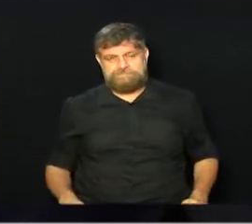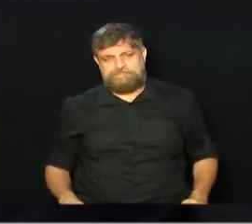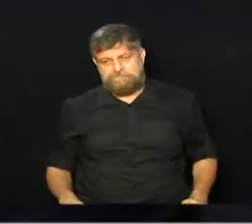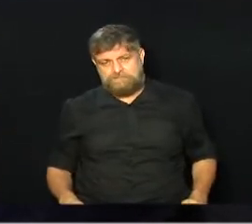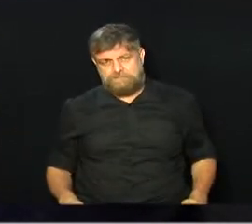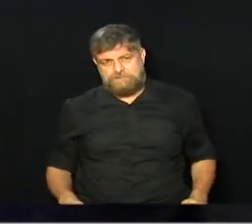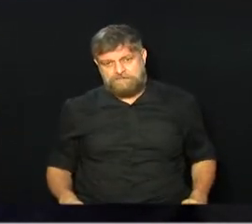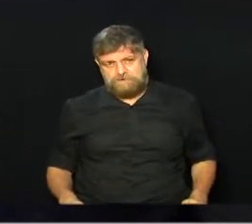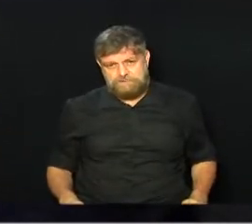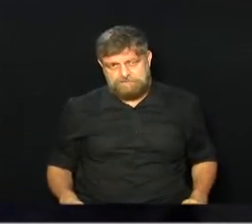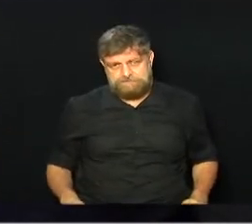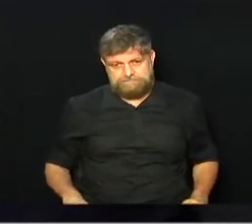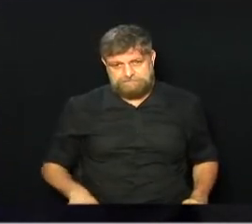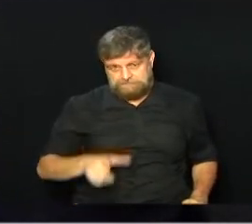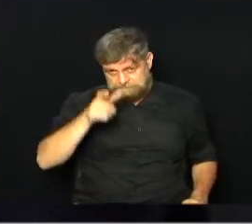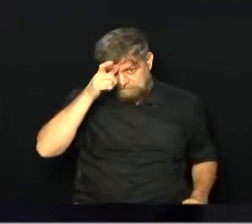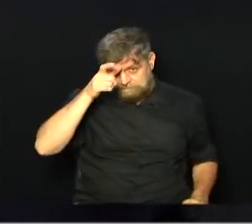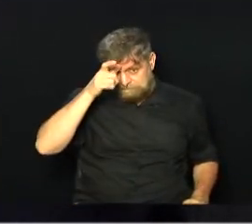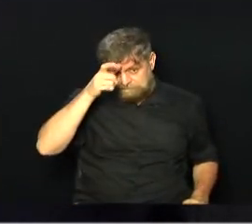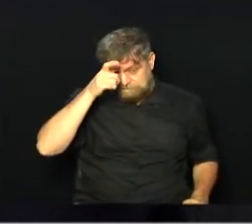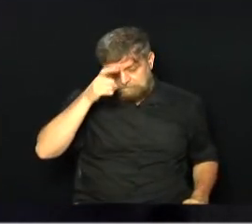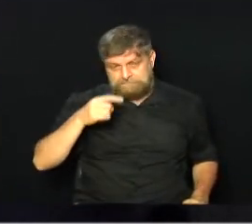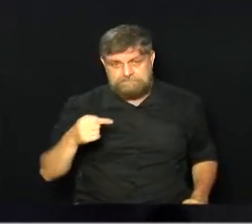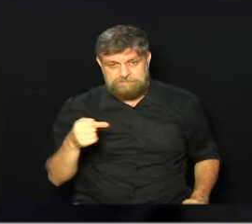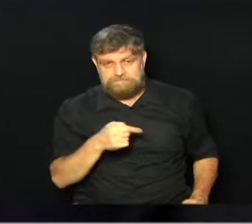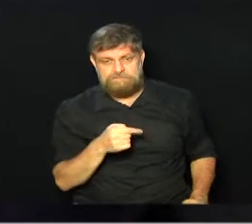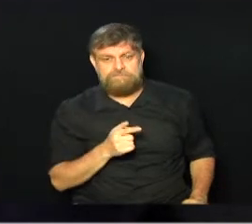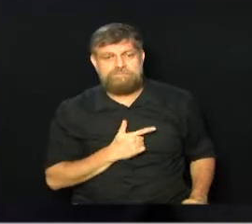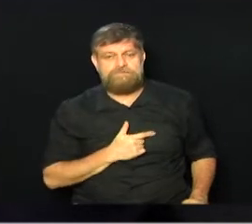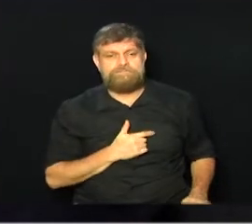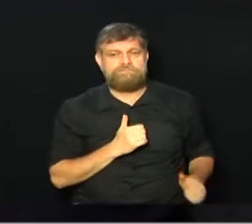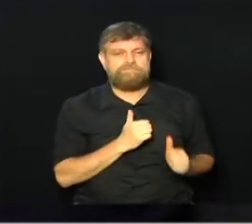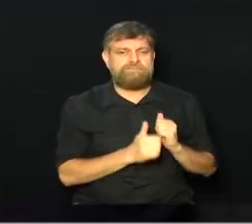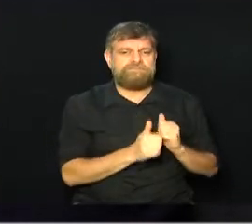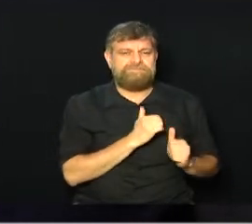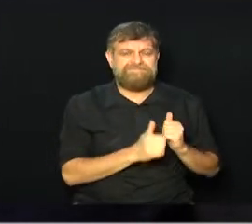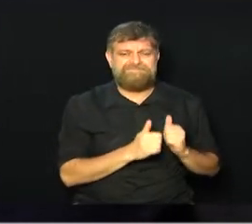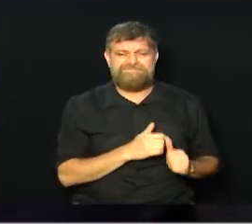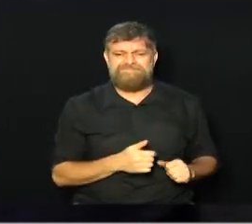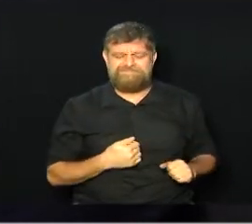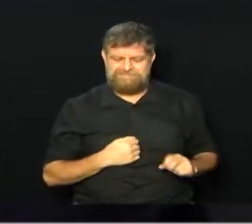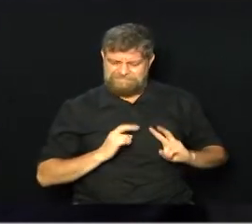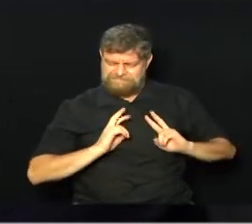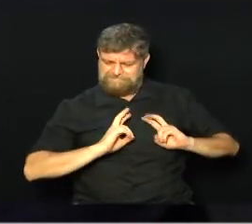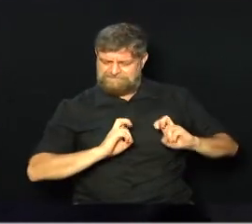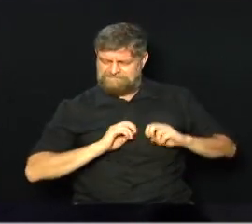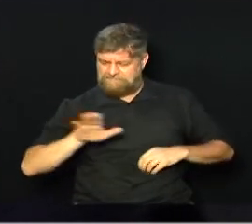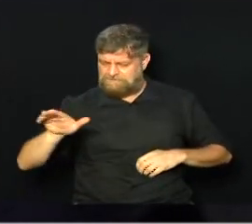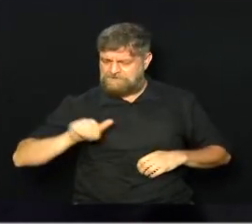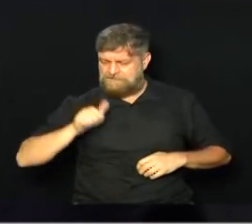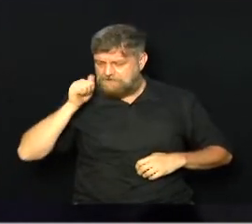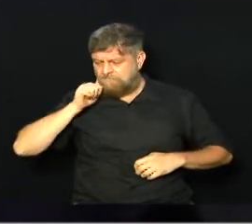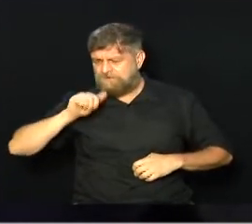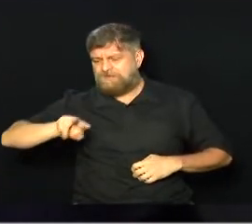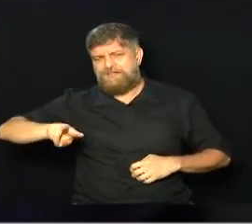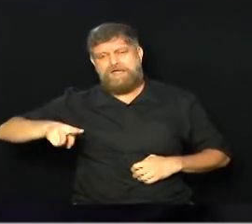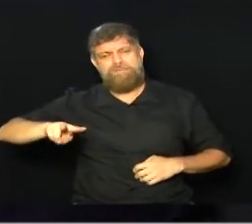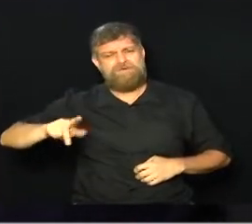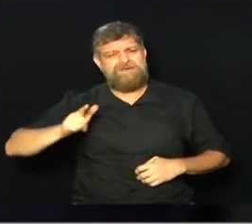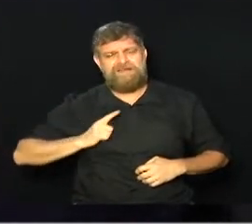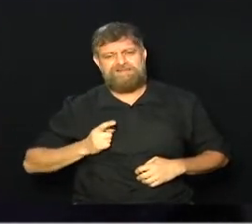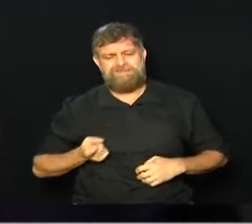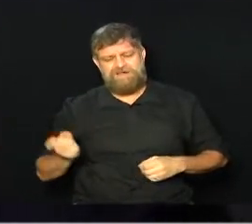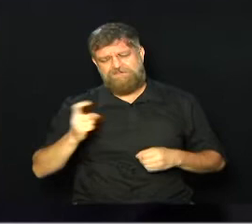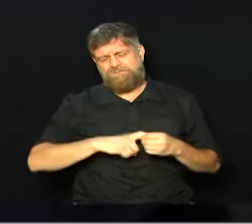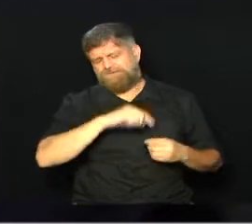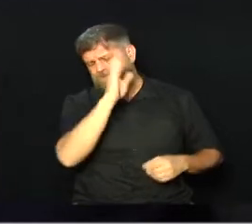voltei pro Partizan. Quando eu voltei, joguei umas partidas, aí eu falei assim, para minha esposa, não, eu quero ir para o Brasil de novo,